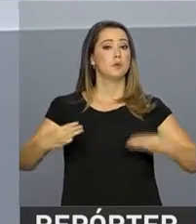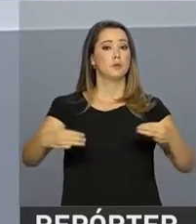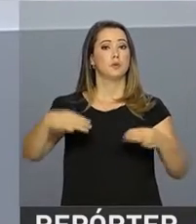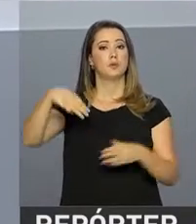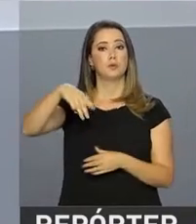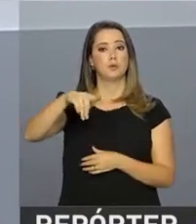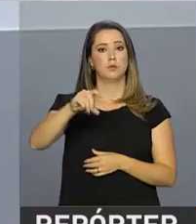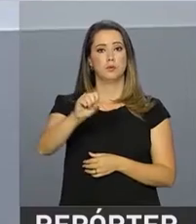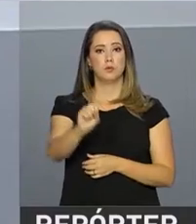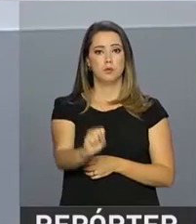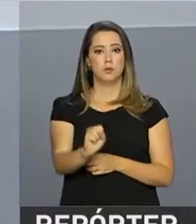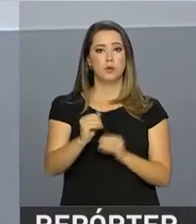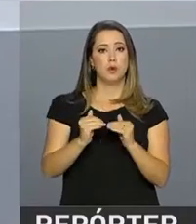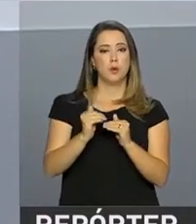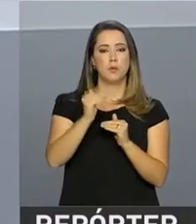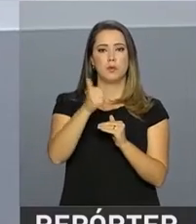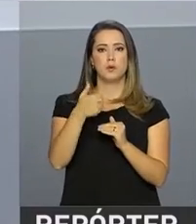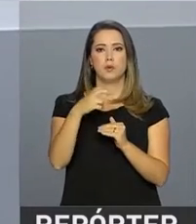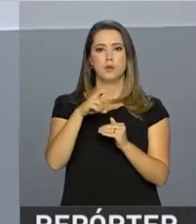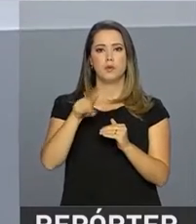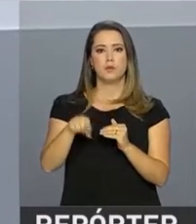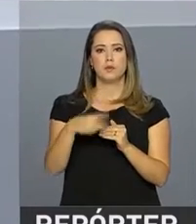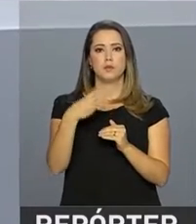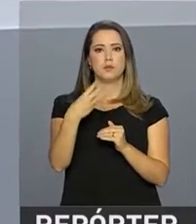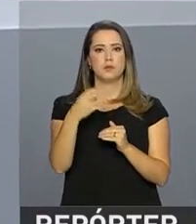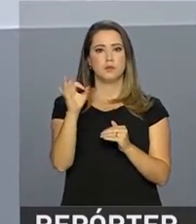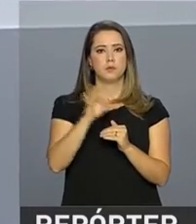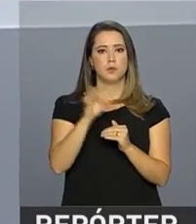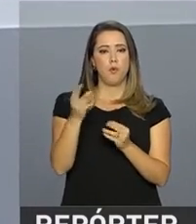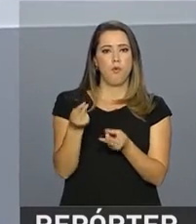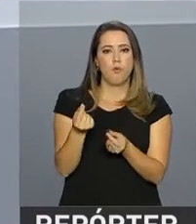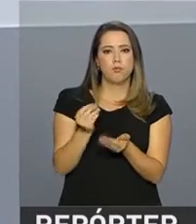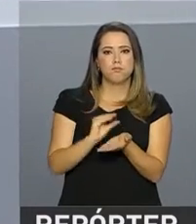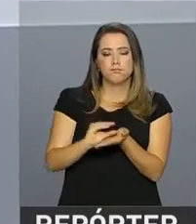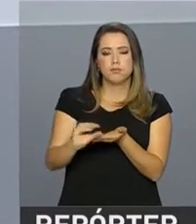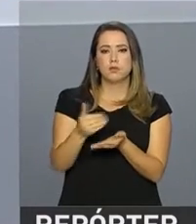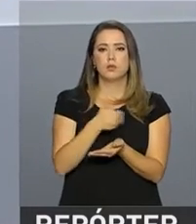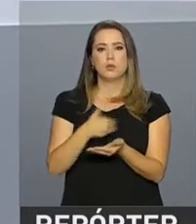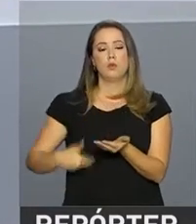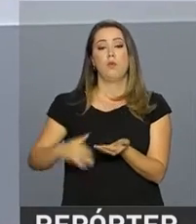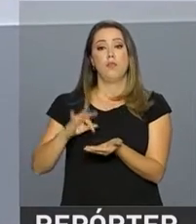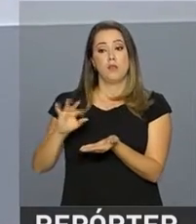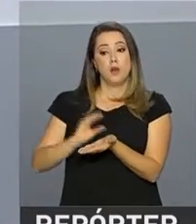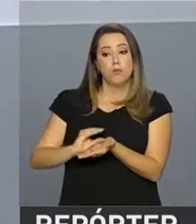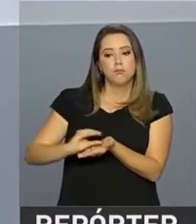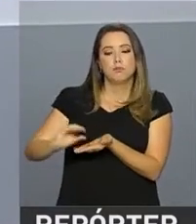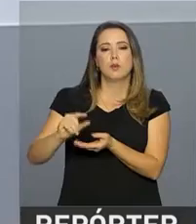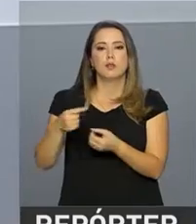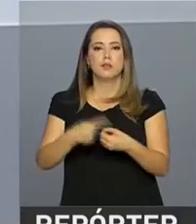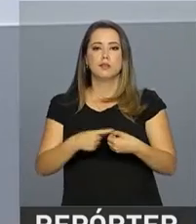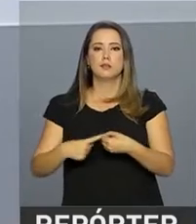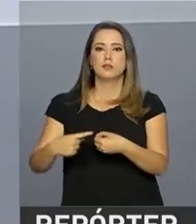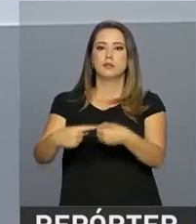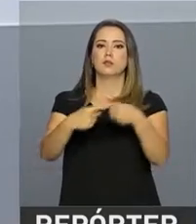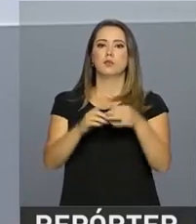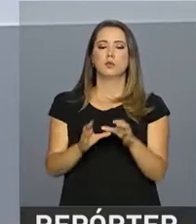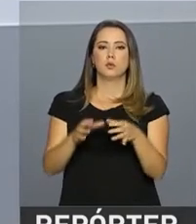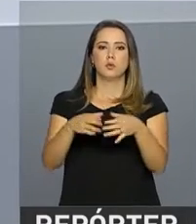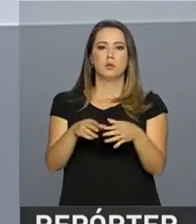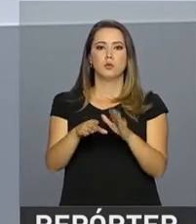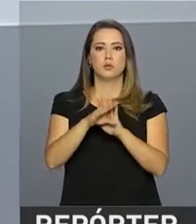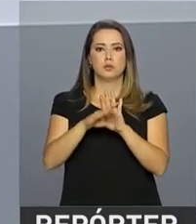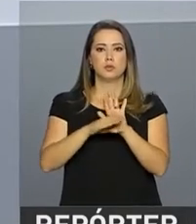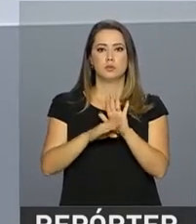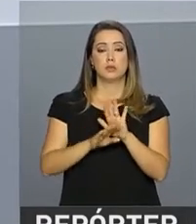social reajustou em 15,3 por cento o valor repassado pelo governo federal aos municípios participantes